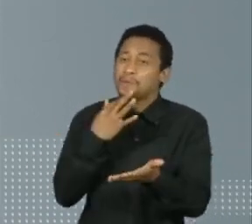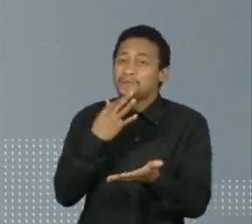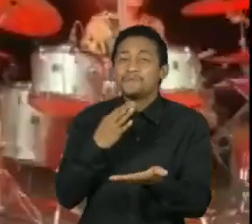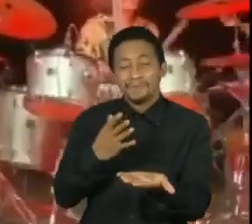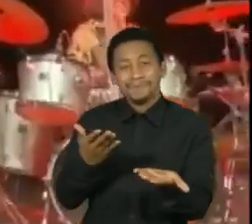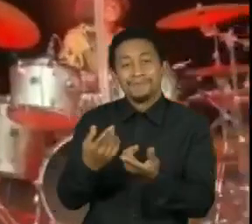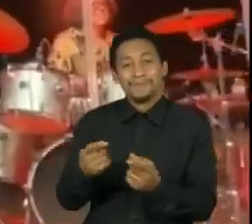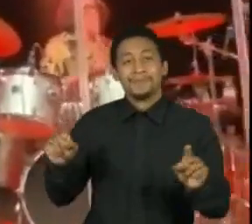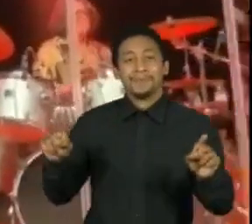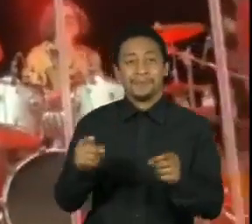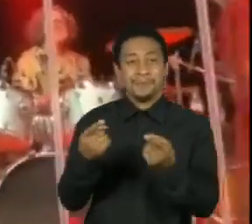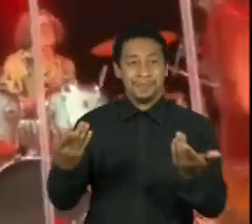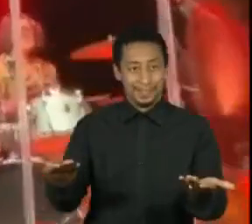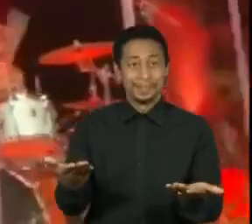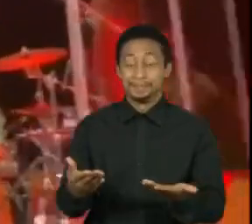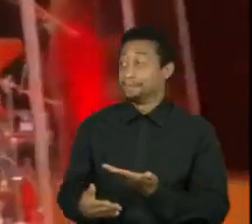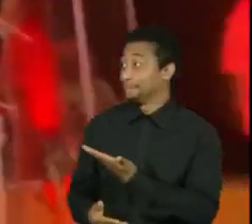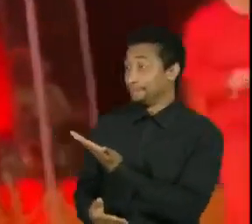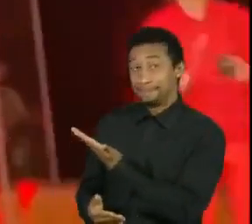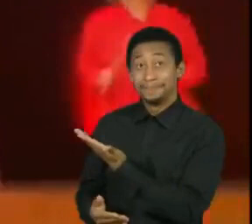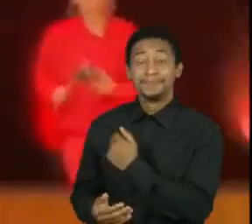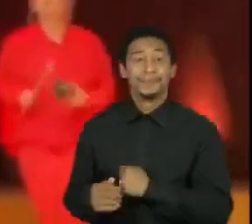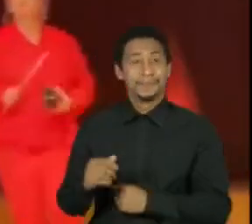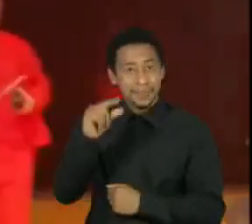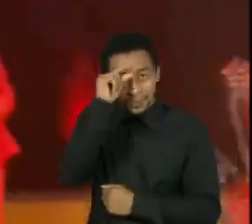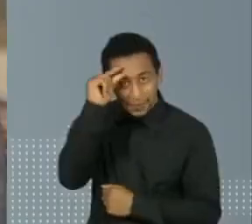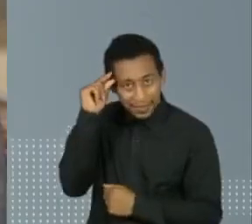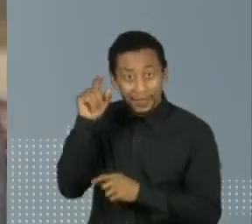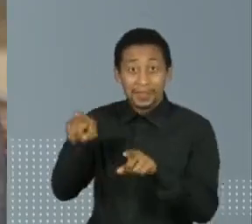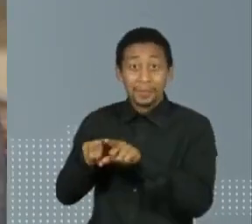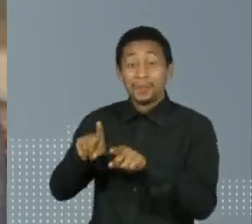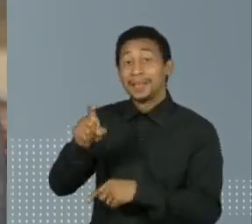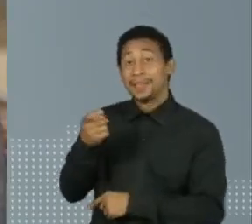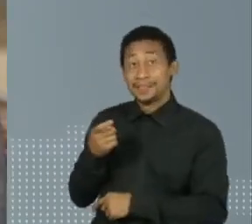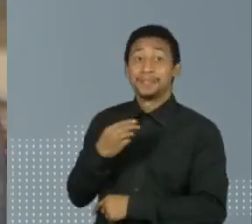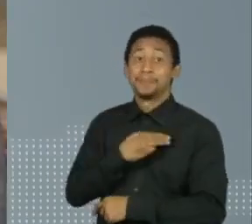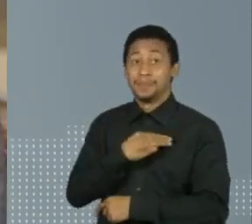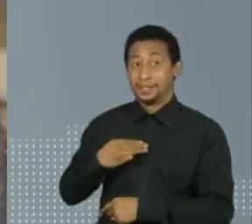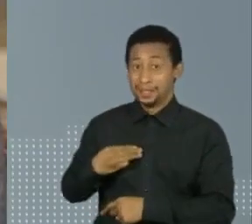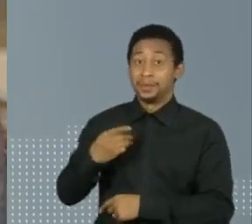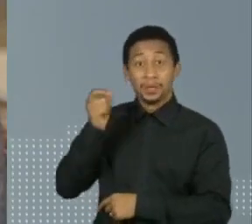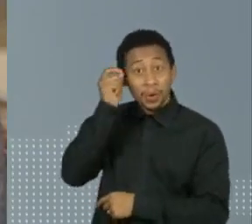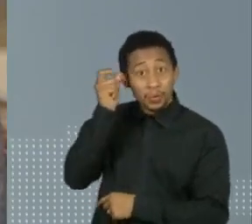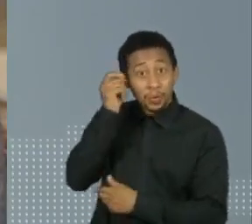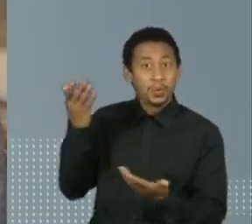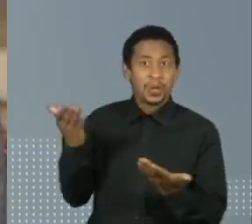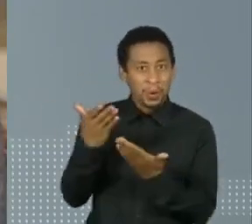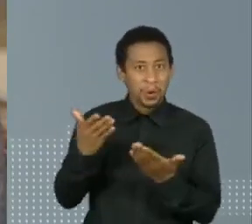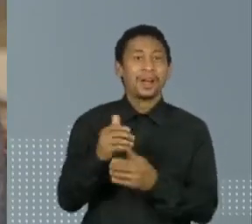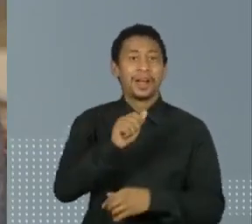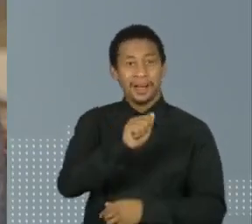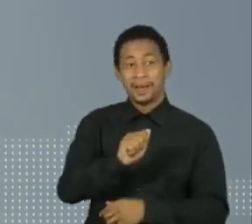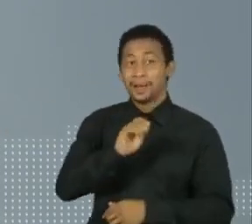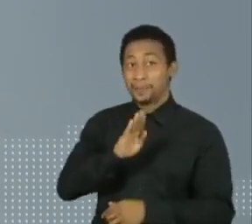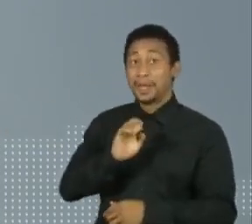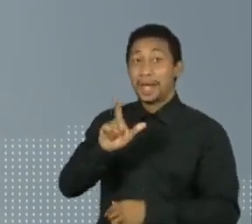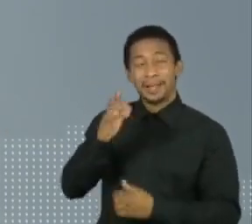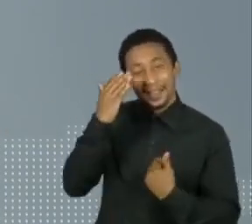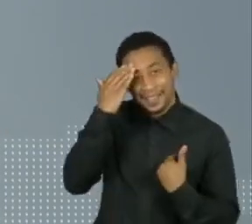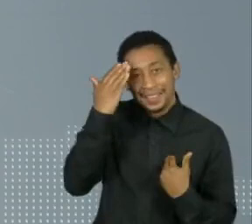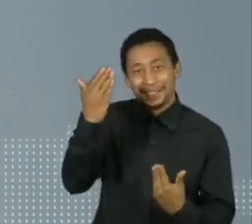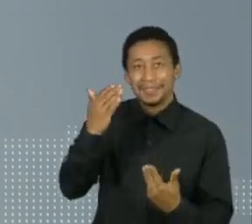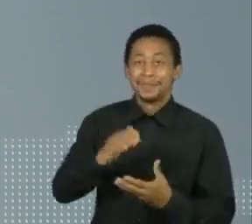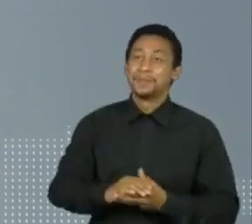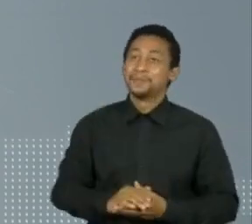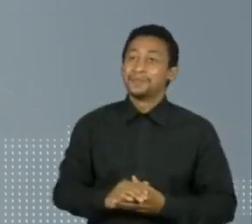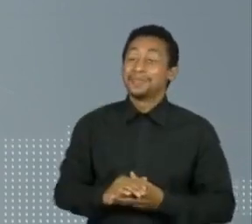nosso povo. O cantor, compositor, ex-ministro da Cultura e agora imortal da ABL agradeceu.